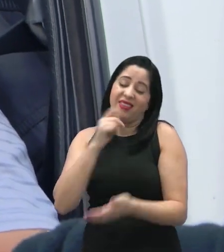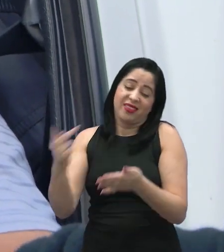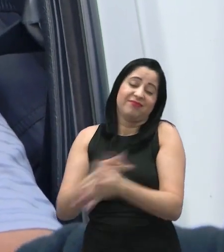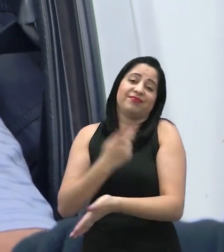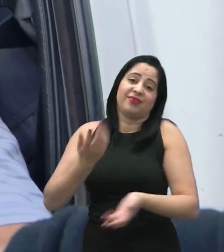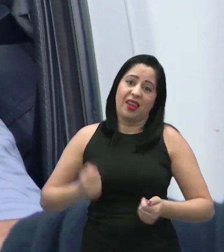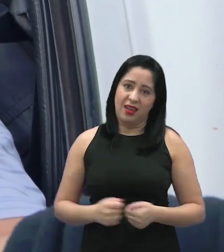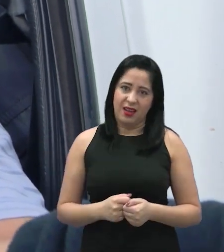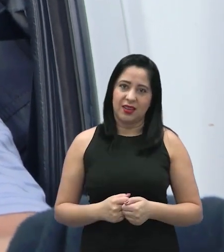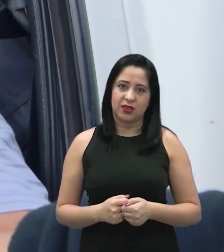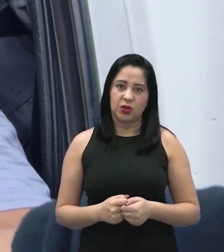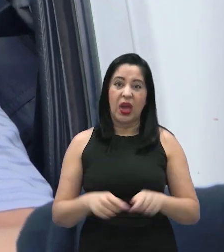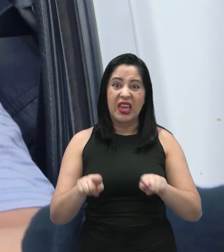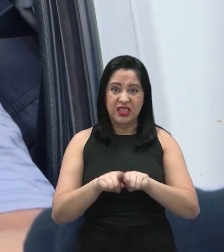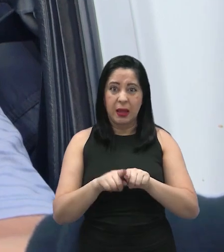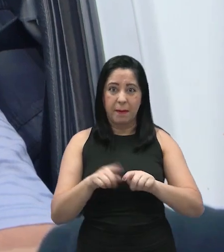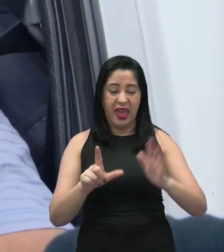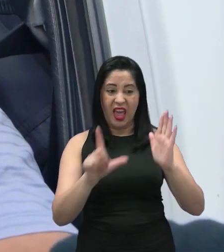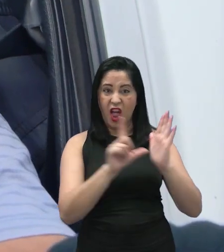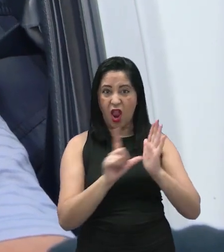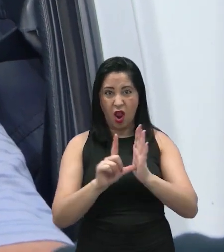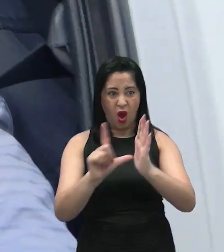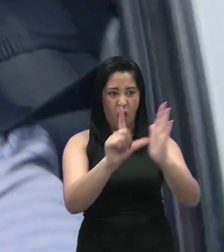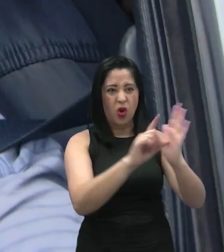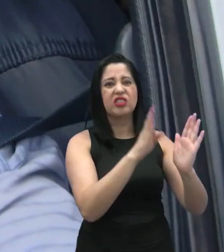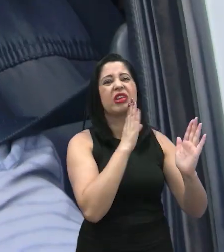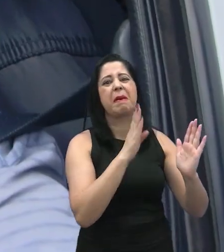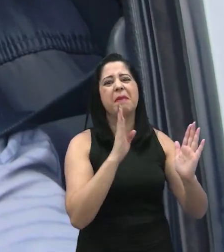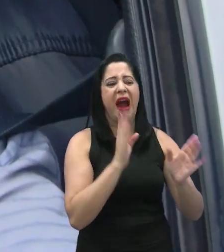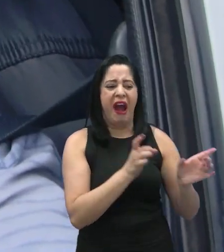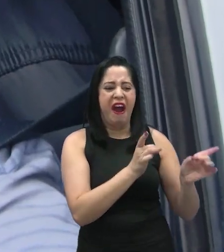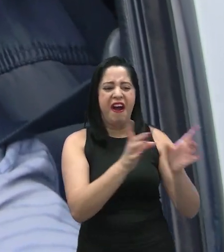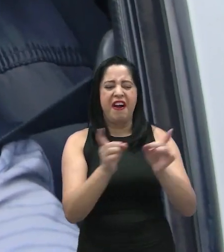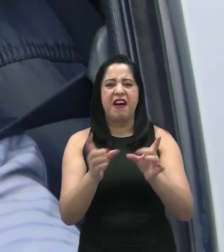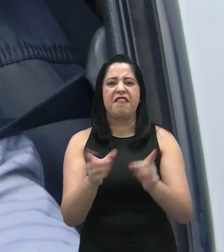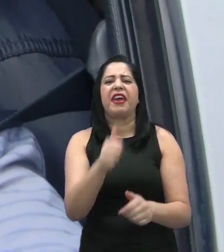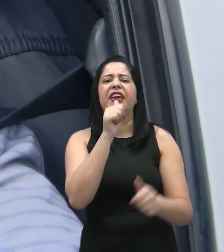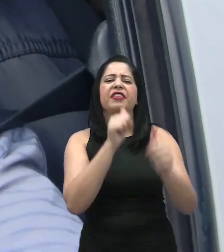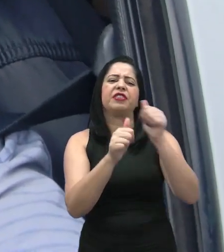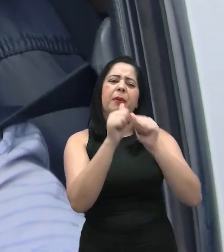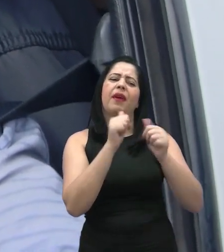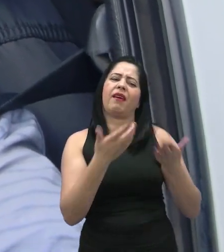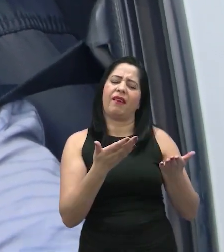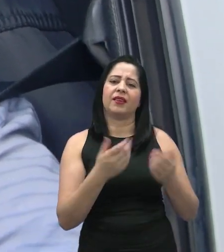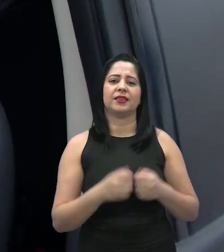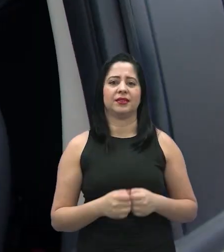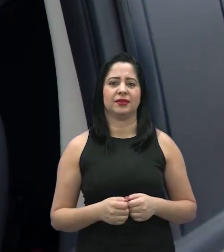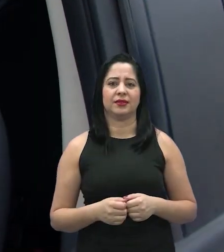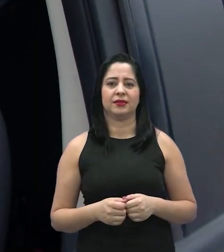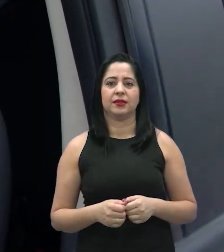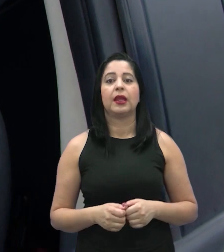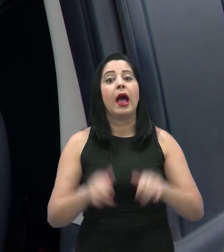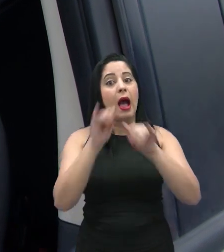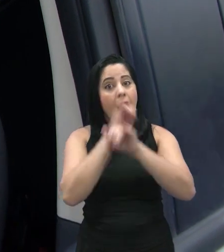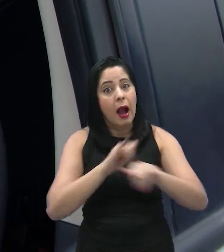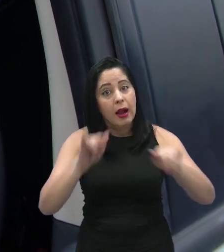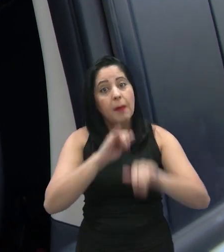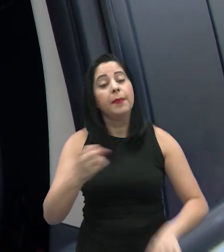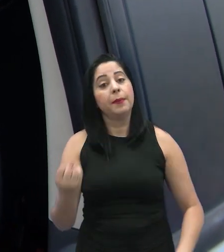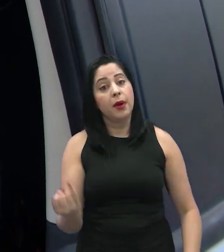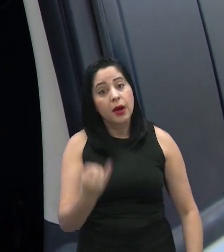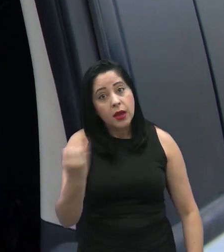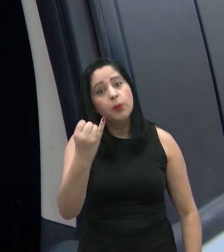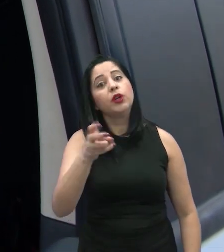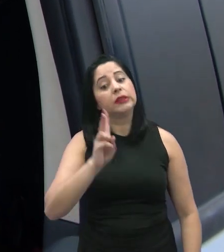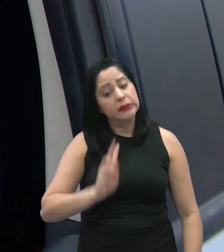facilidade nas estradas, esses comércios que vendem bebida nas estradas, essas coisas, até deveria ter um controle melhor. A campanha ela é